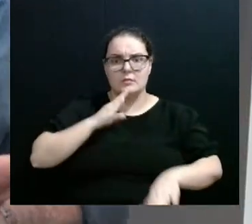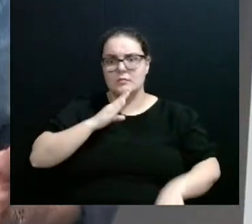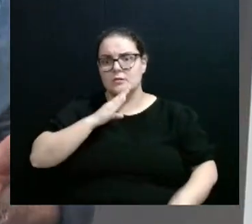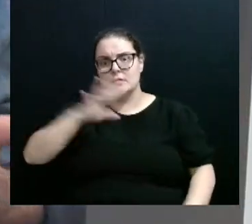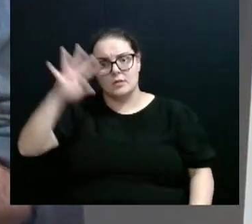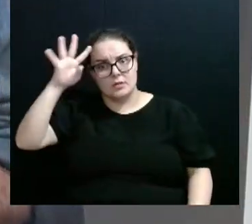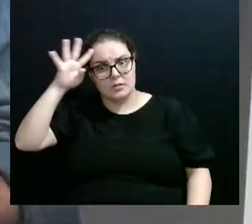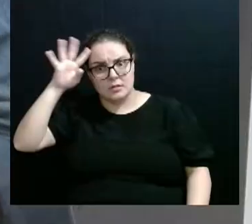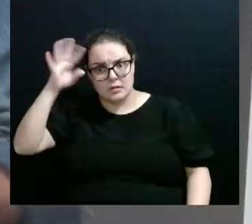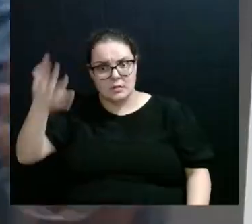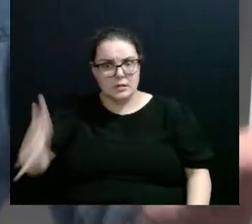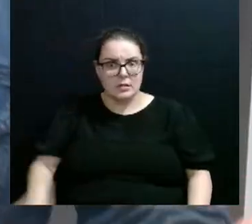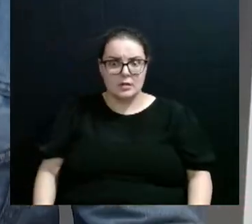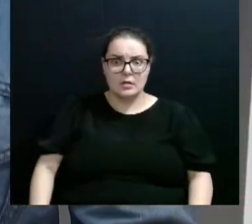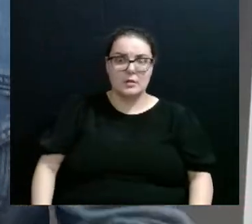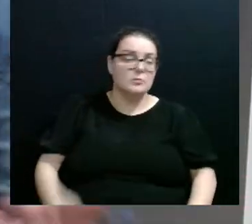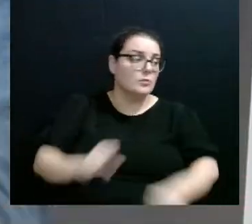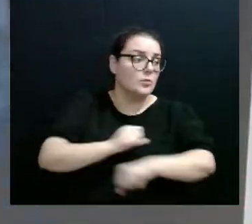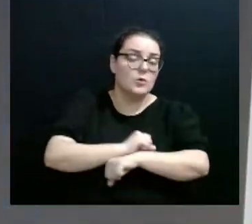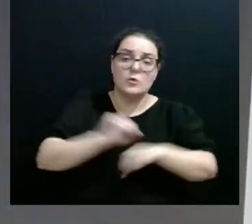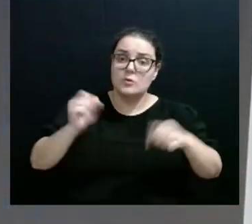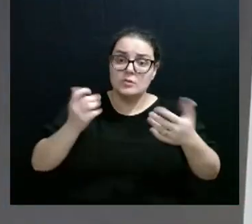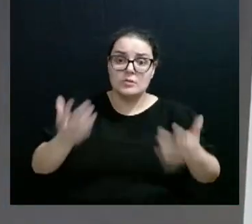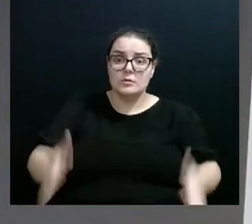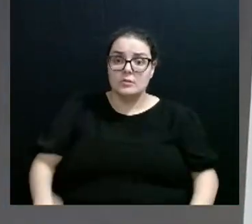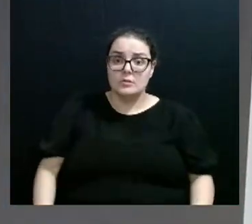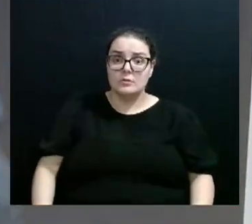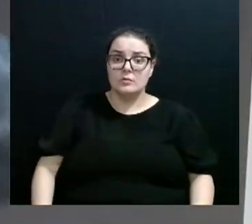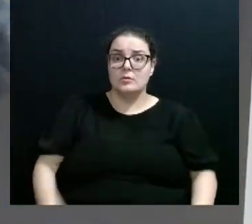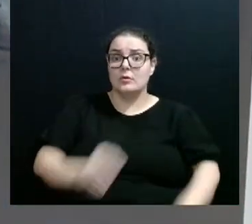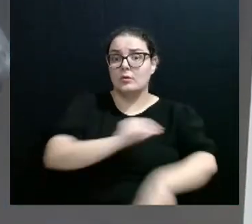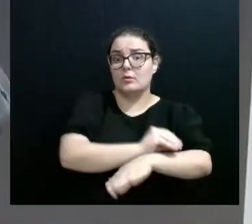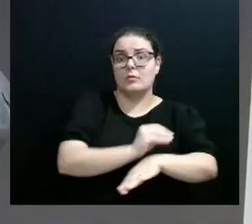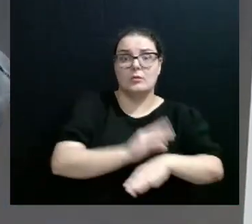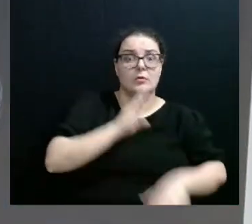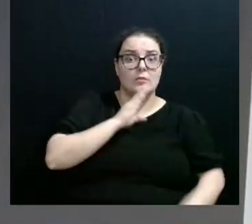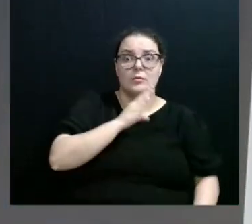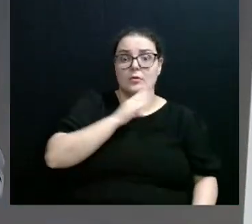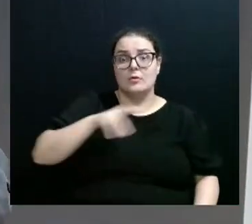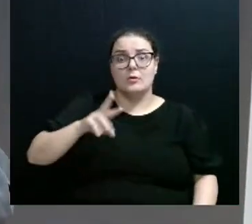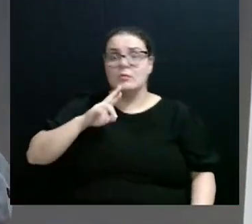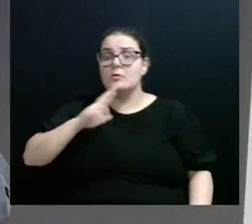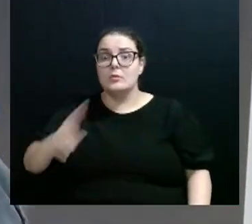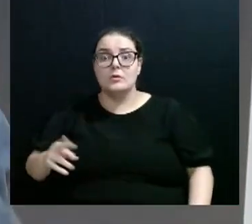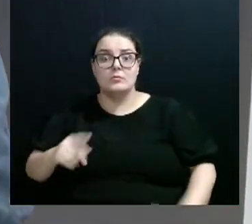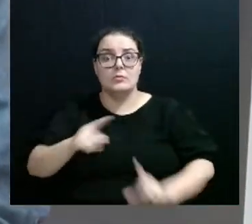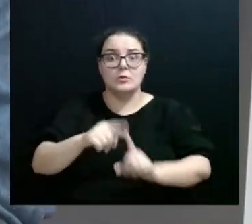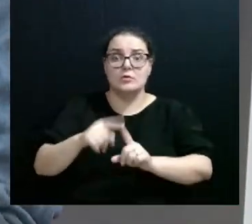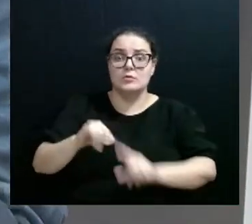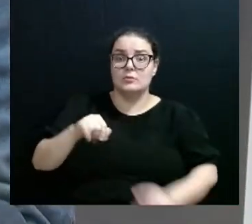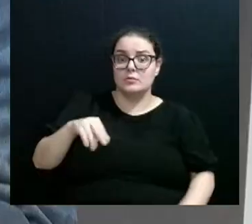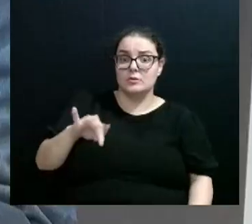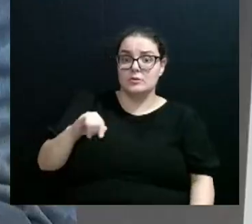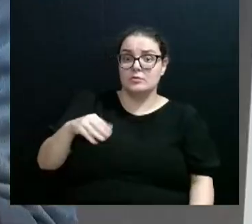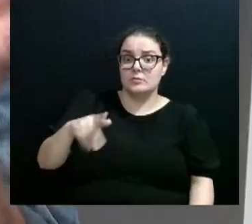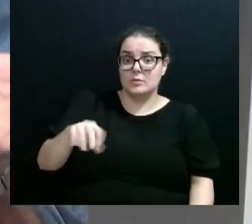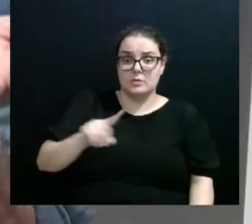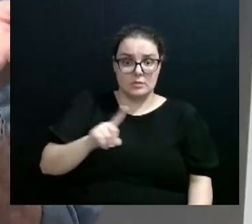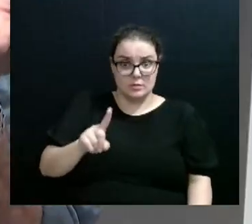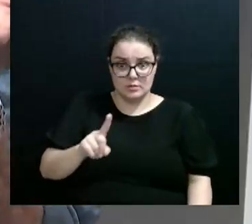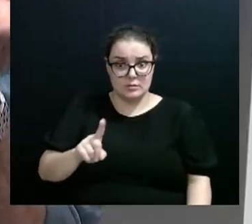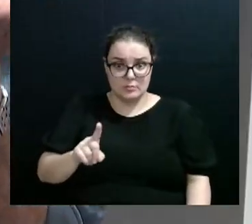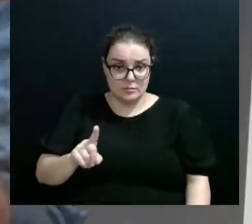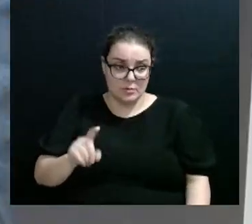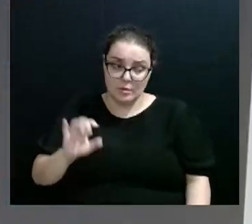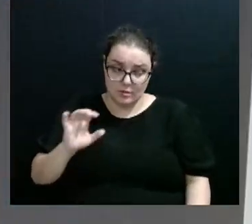cara, ou eu cuidava do bar, ou eu respondia algum tipo dessa intimação, que não foi o caso. Eu só estou querendo dizer que tem que